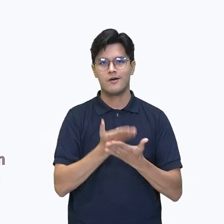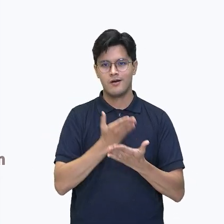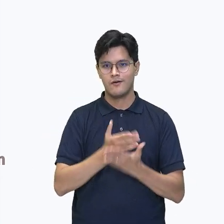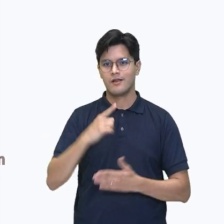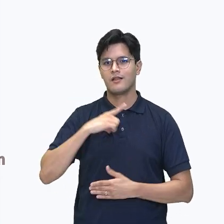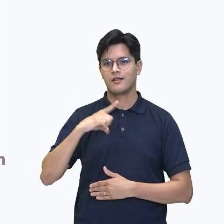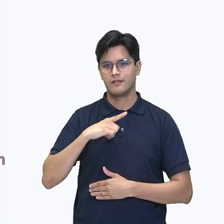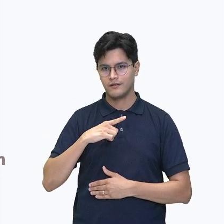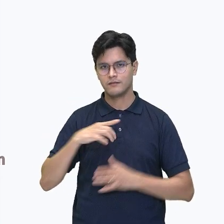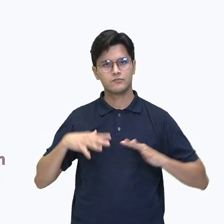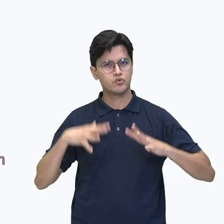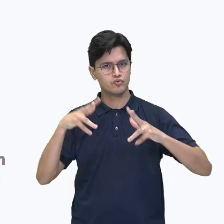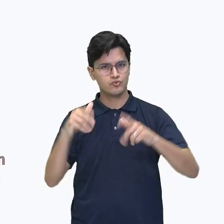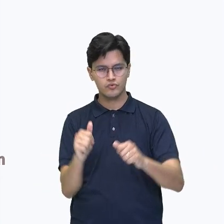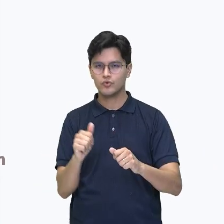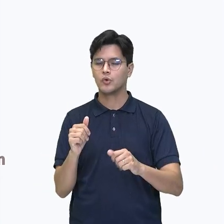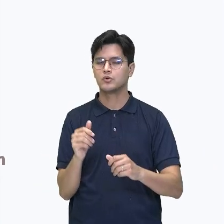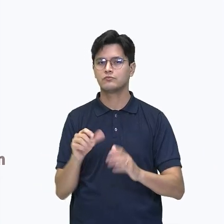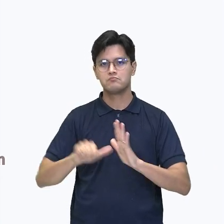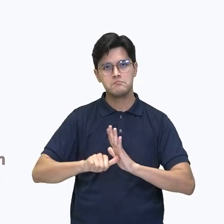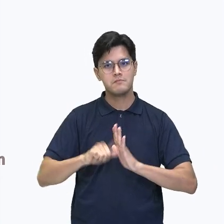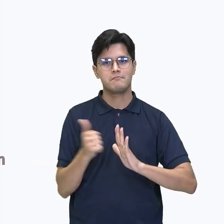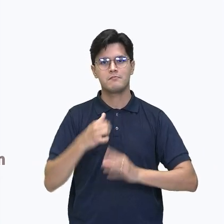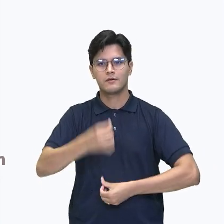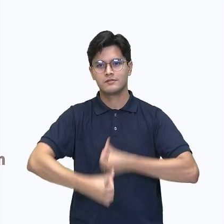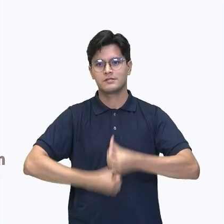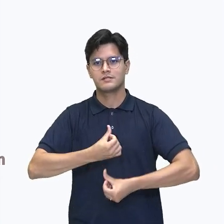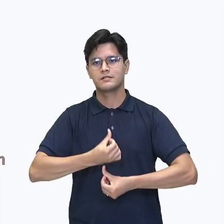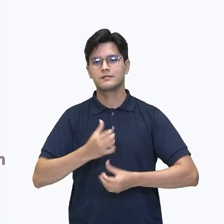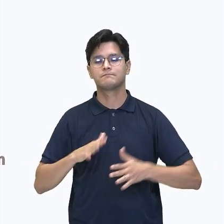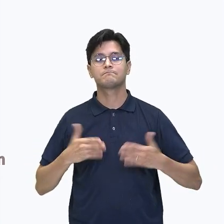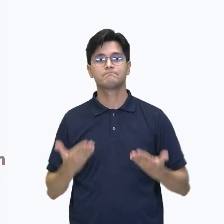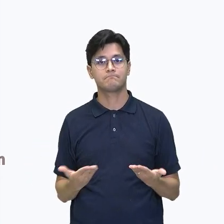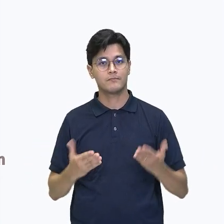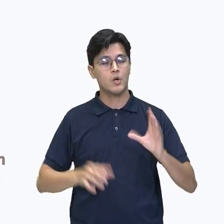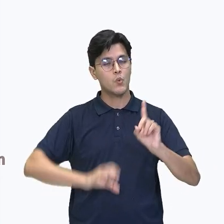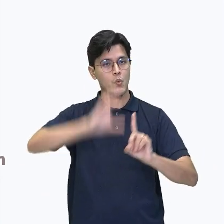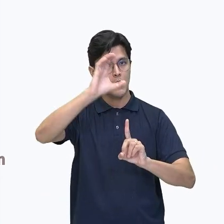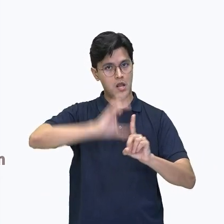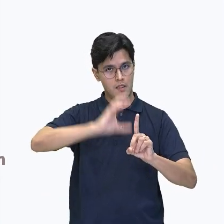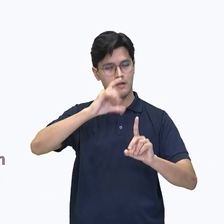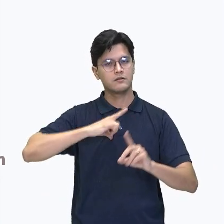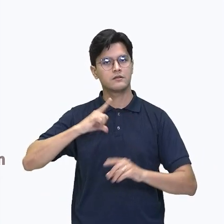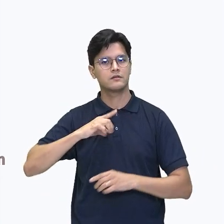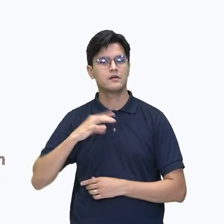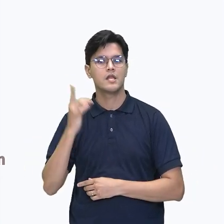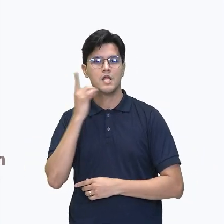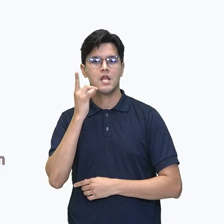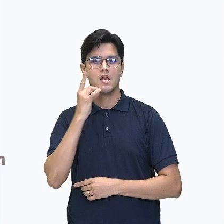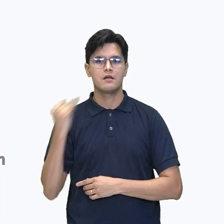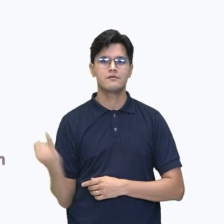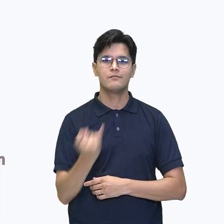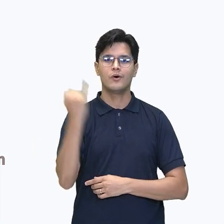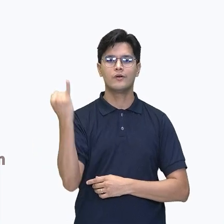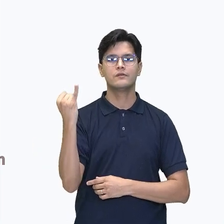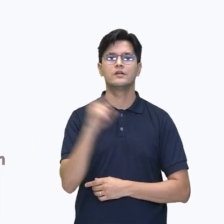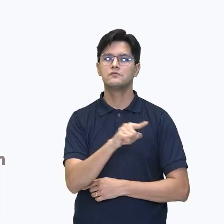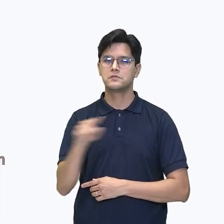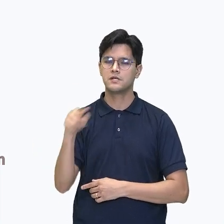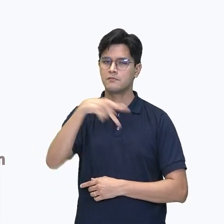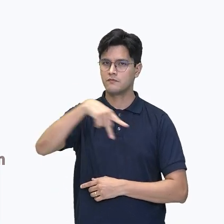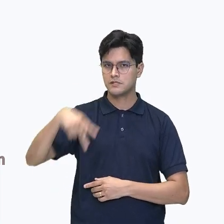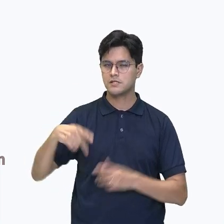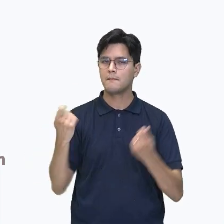primeiro semestre, né? Então, o calendário com as datas importantes, professor, que ele esteja sempre à mão, né? Que ele esteja ali sendo a